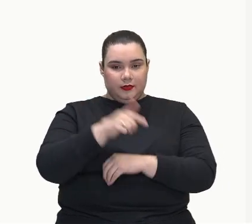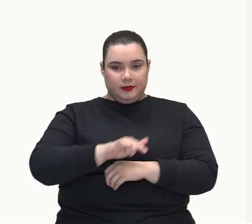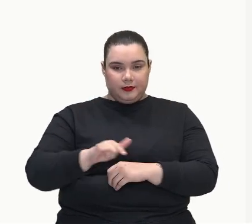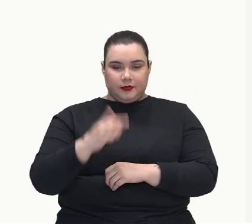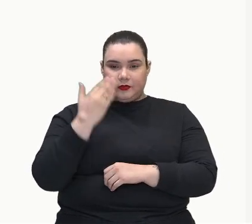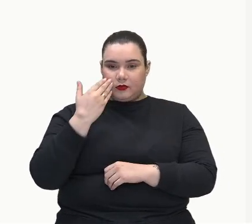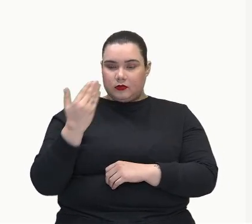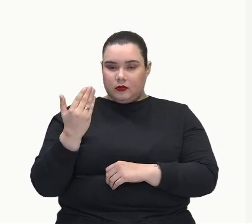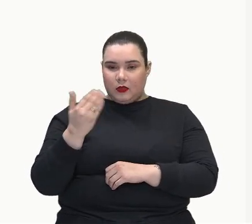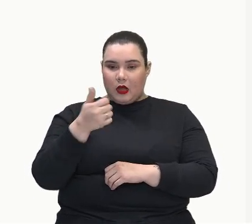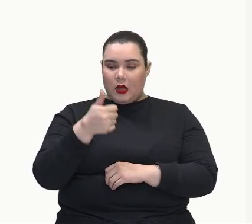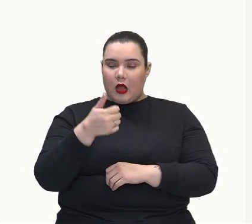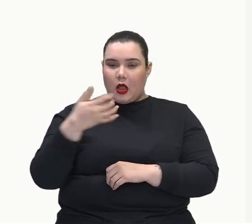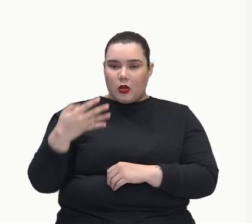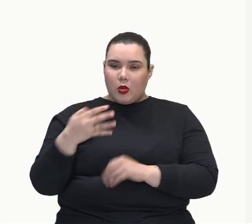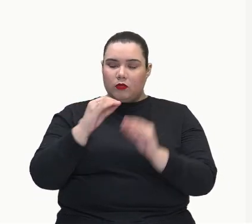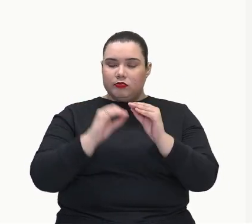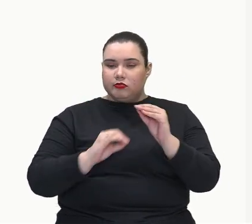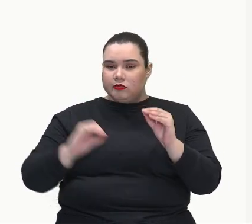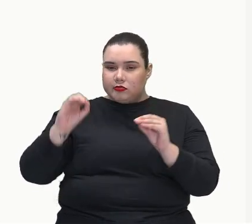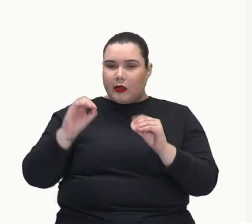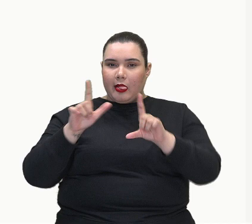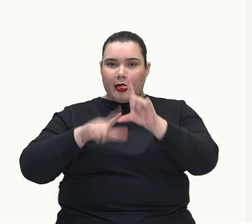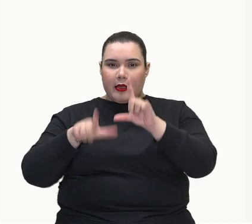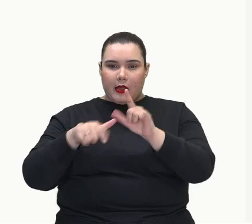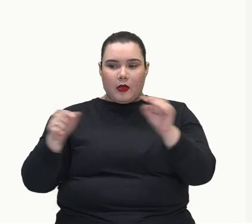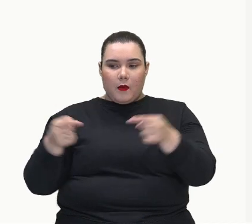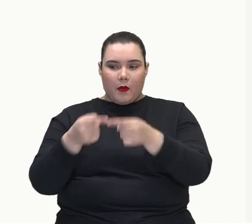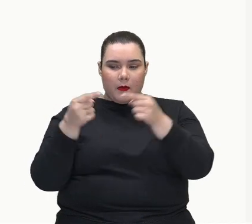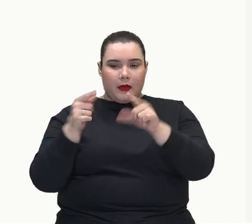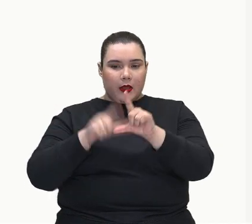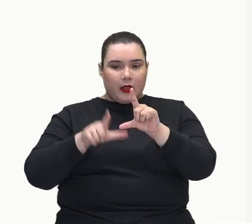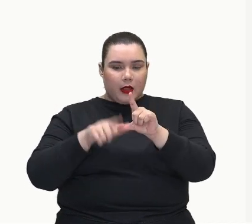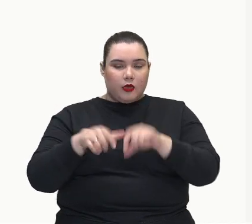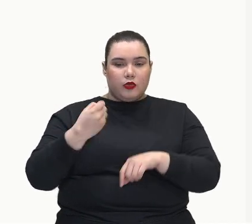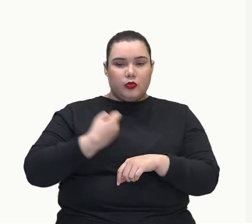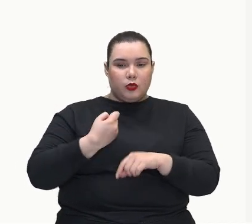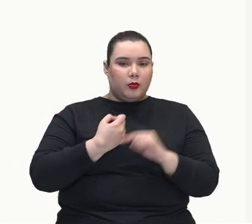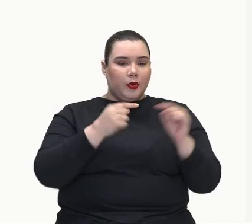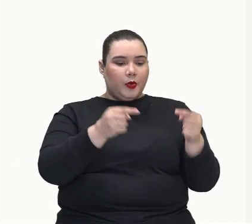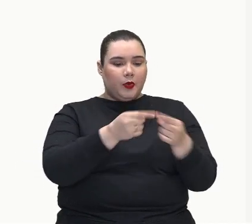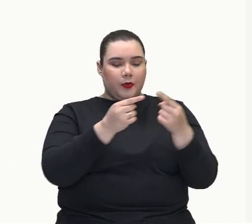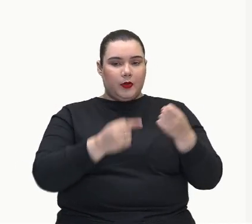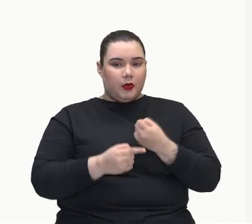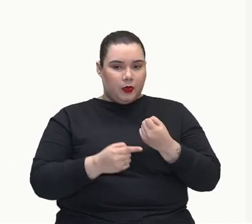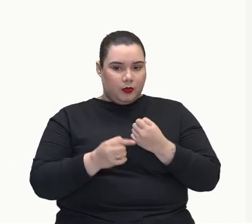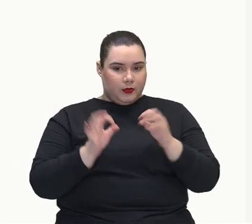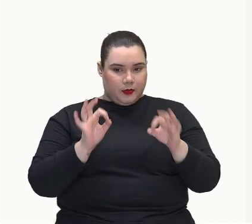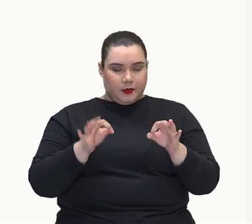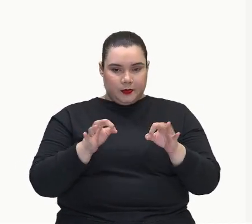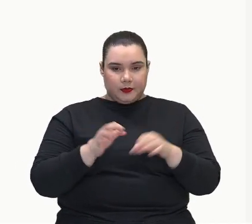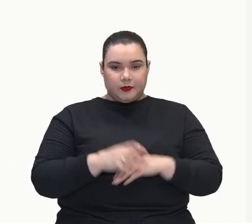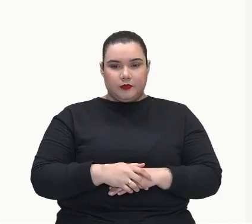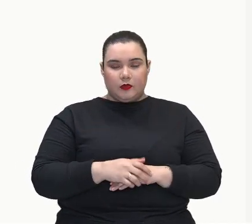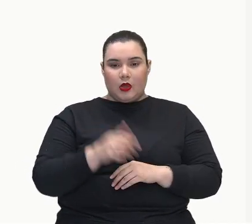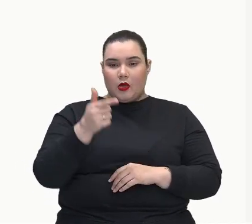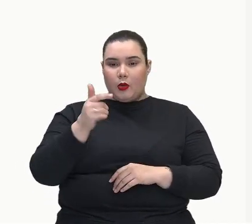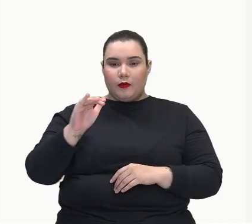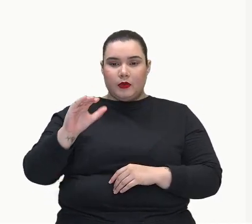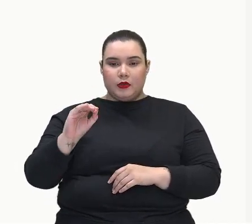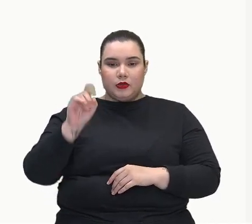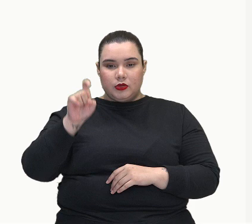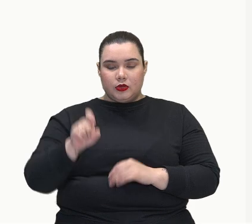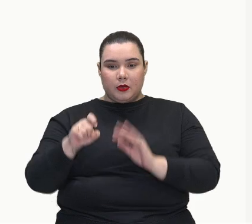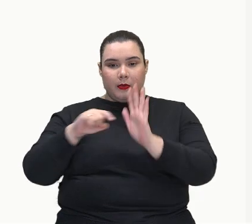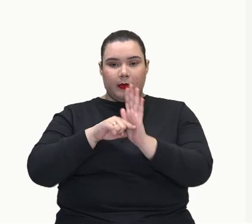passamos o 14 para cá, o menos 4 para lá, com o sinal trocado. Então, vamos ter 20x